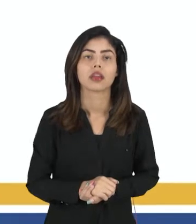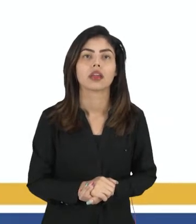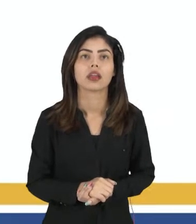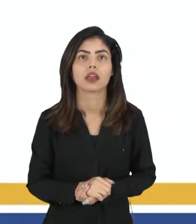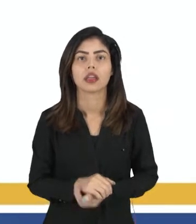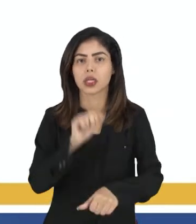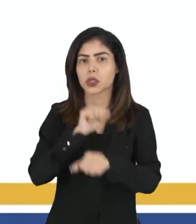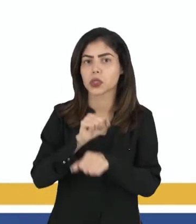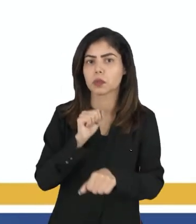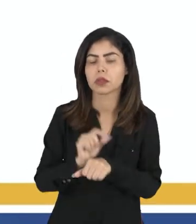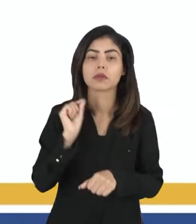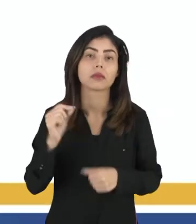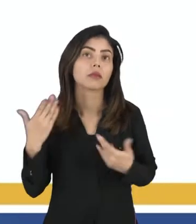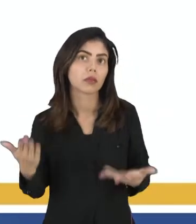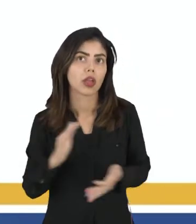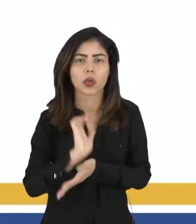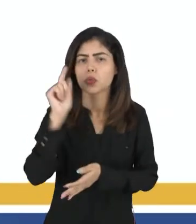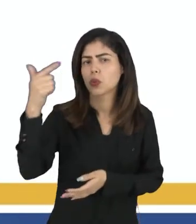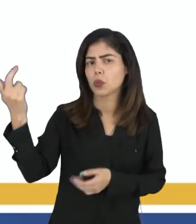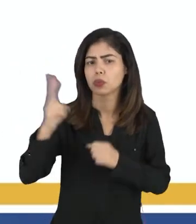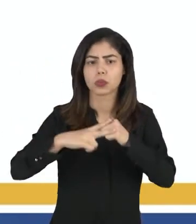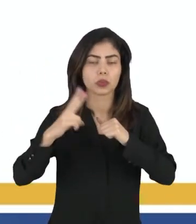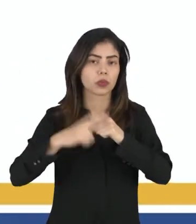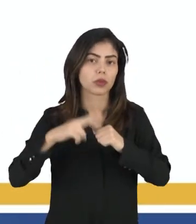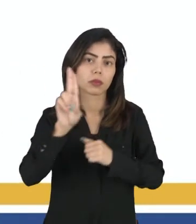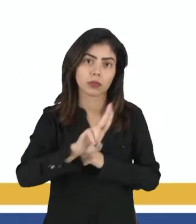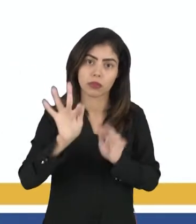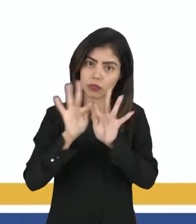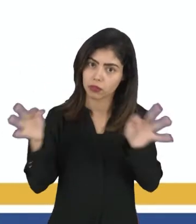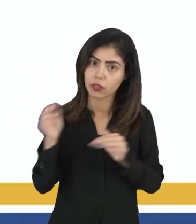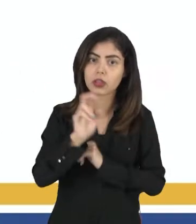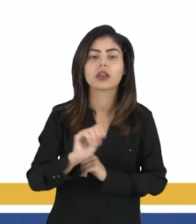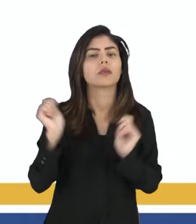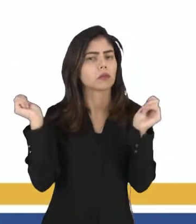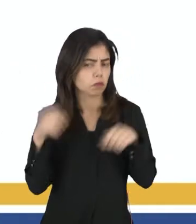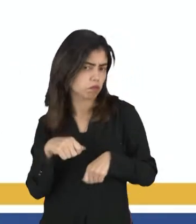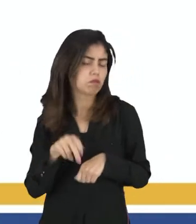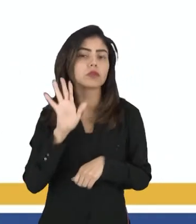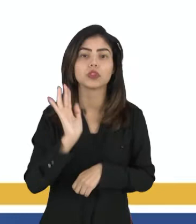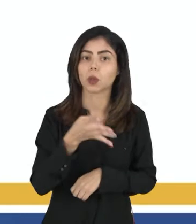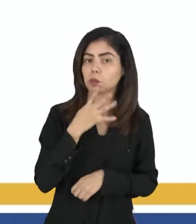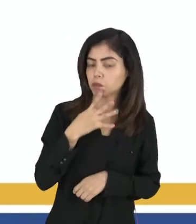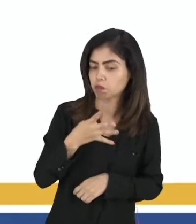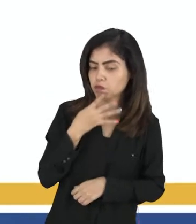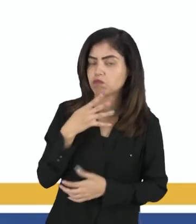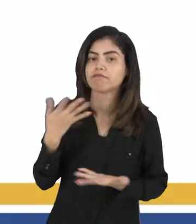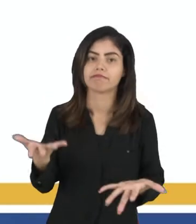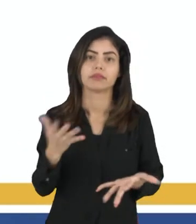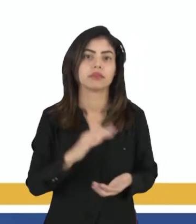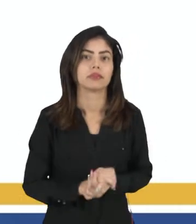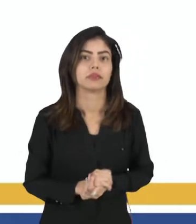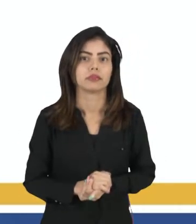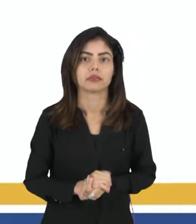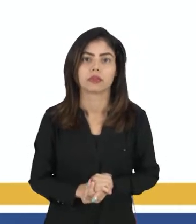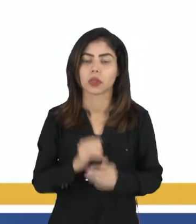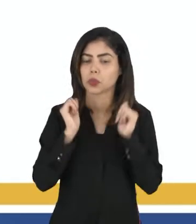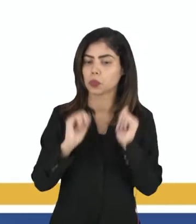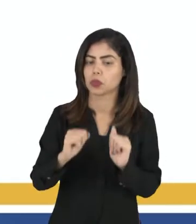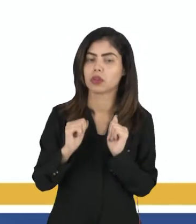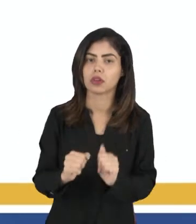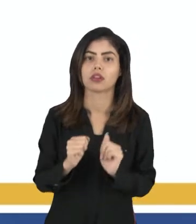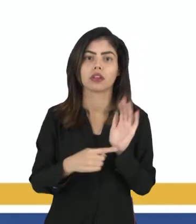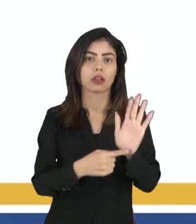que, espero que, e outros verbos. Estas frases, que provavelmente você já conheça, né, se